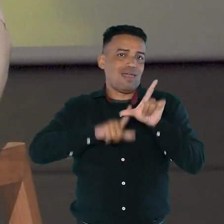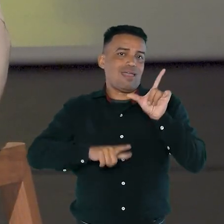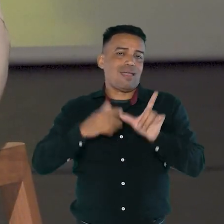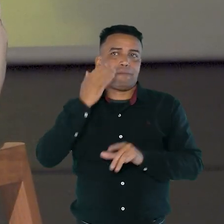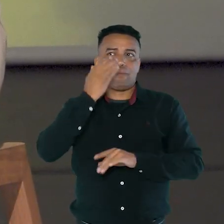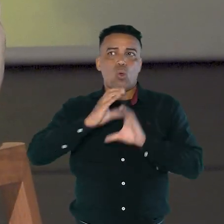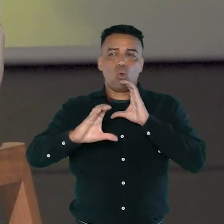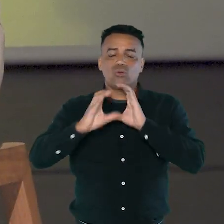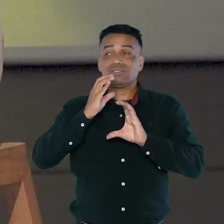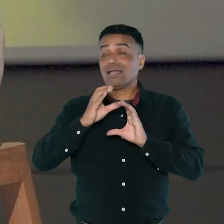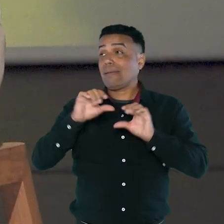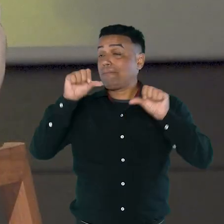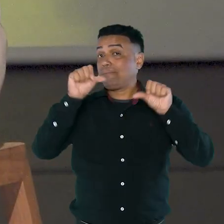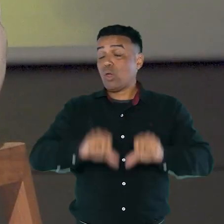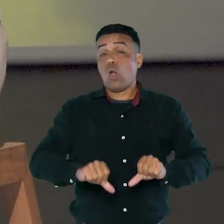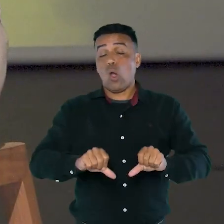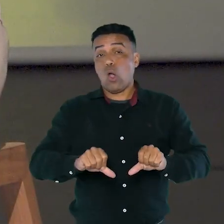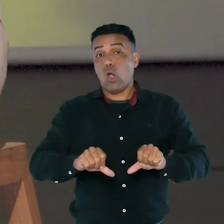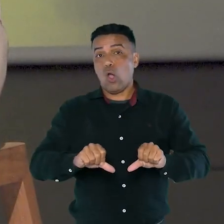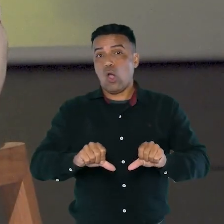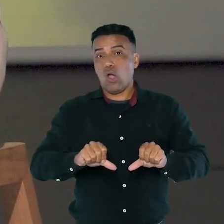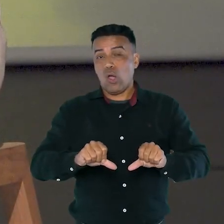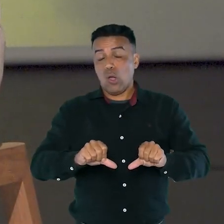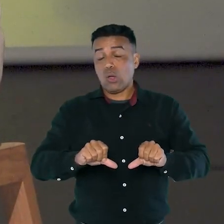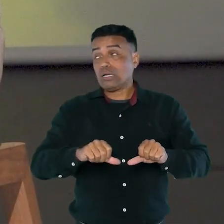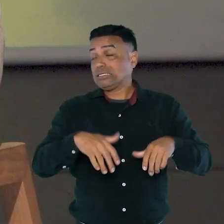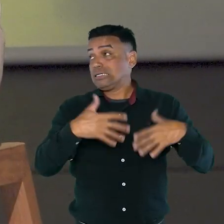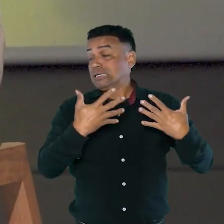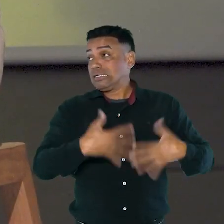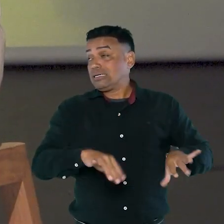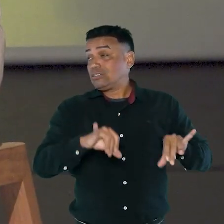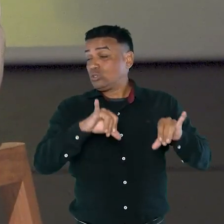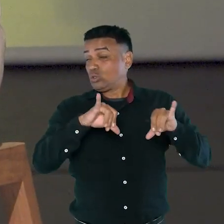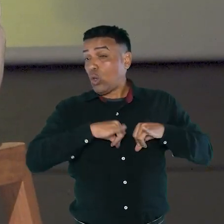a pena de escrever, sabe?